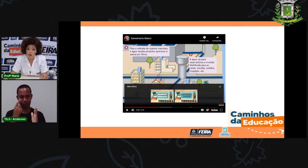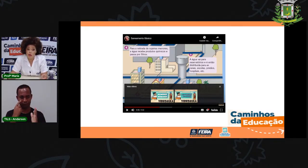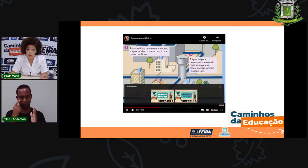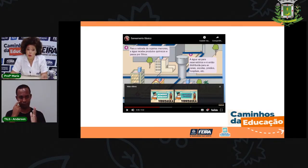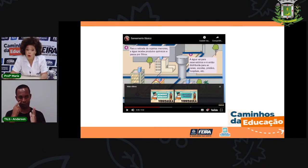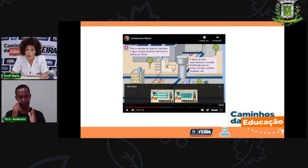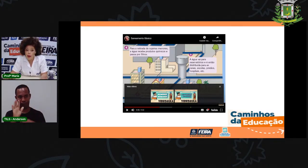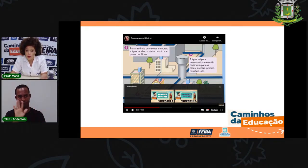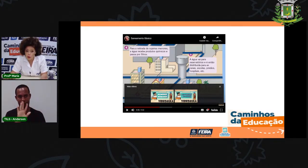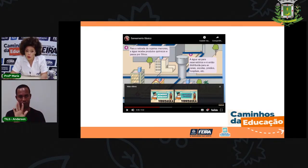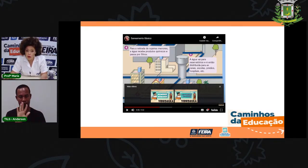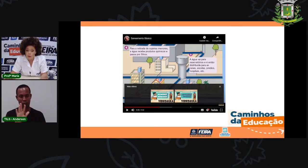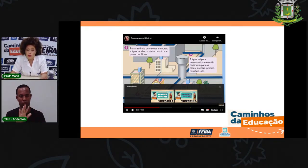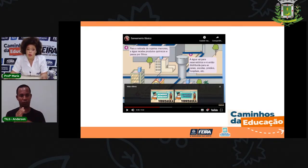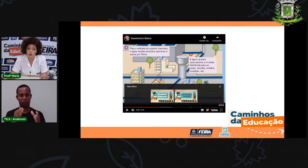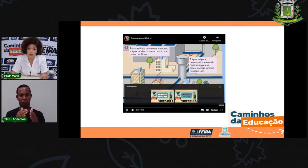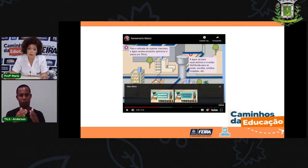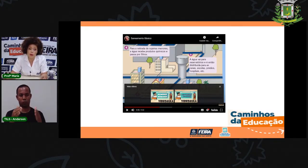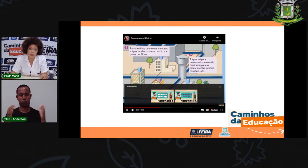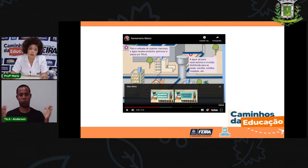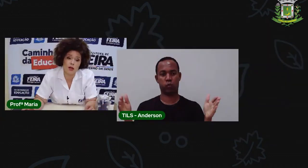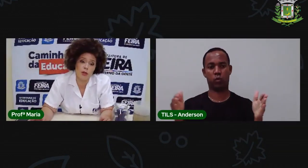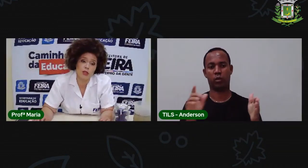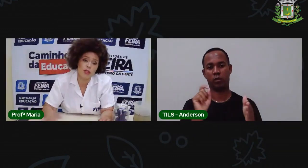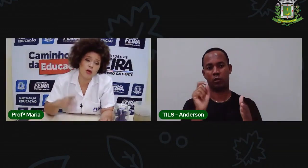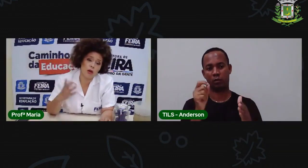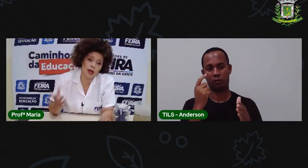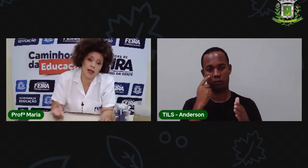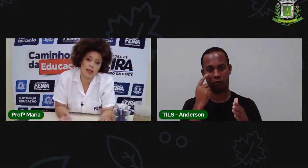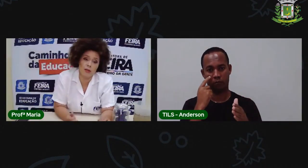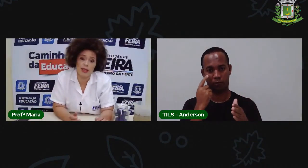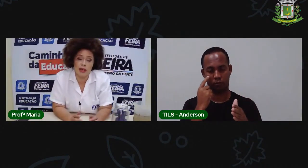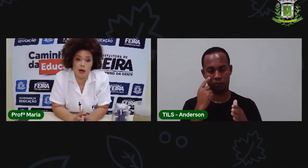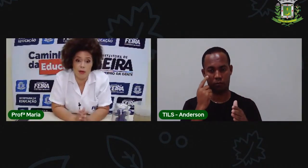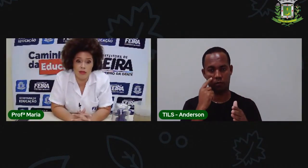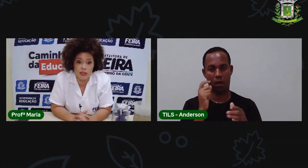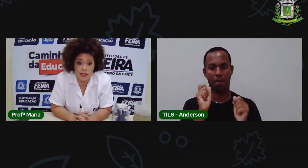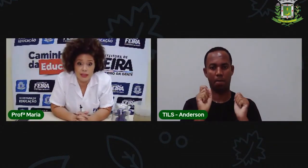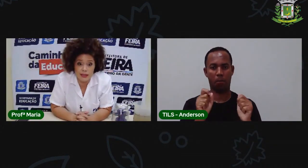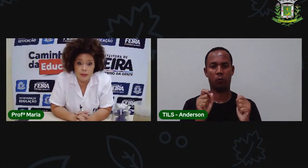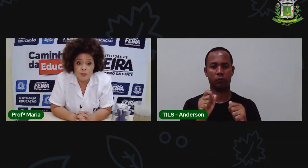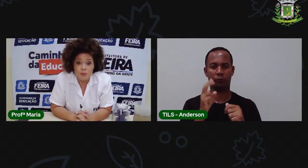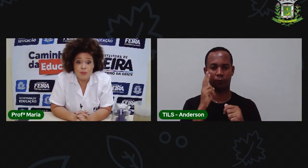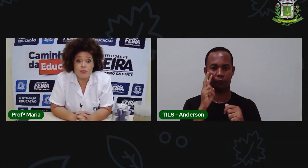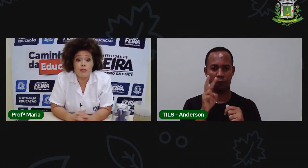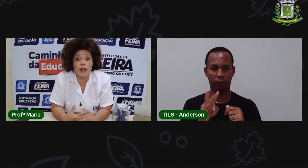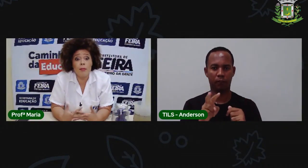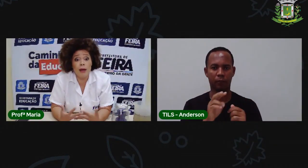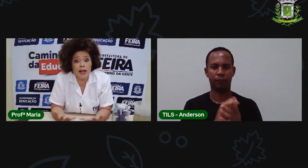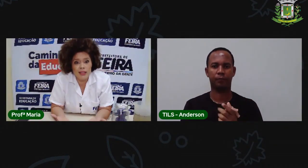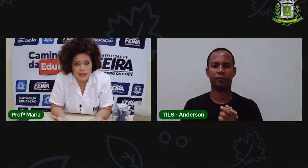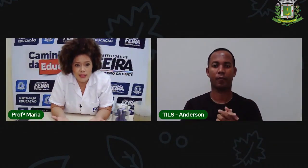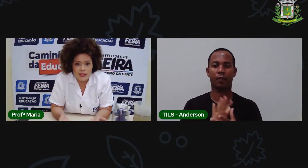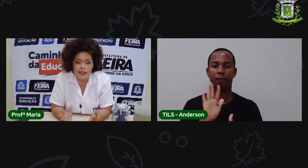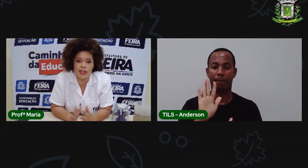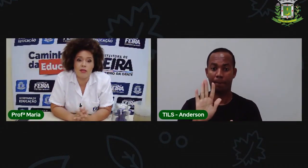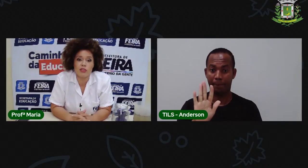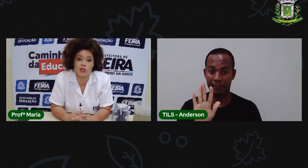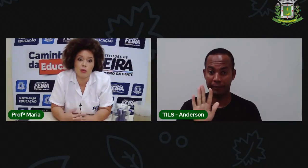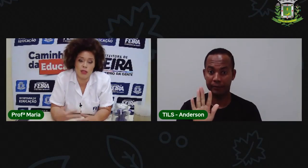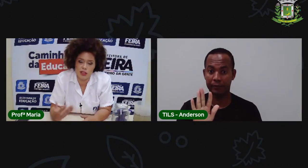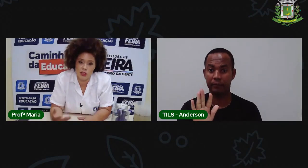é um vídeo um pouco maior do que a Prod geralmente coloca aqui no material para vocês mas